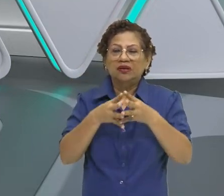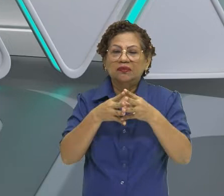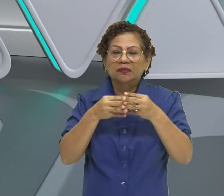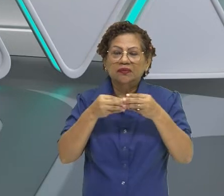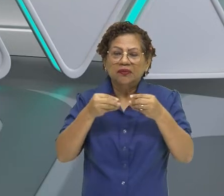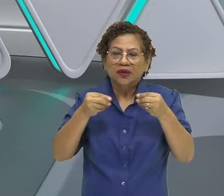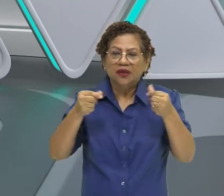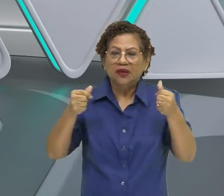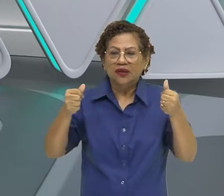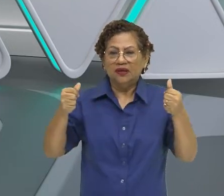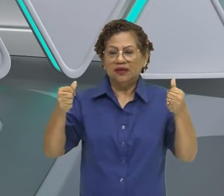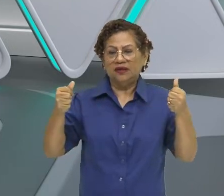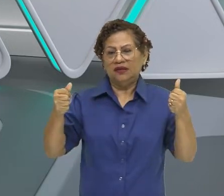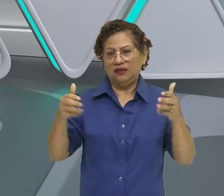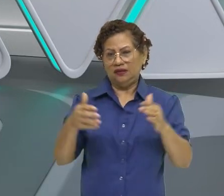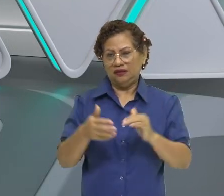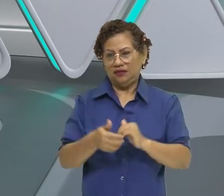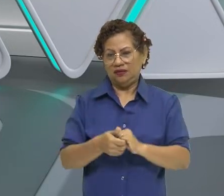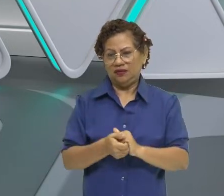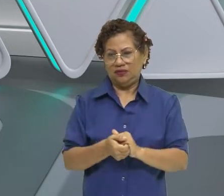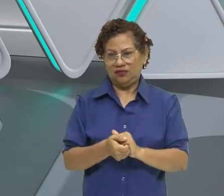pouco, né, da sua